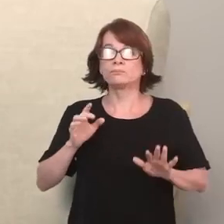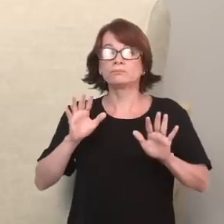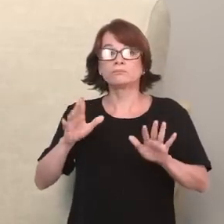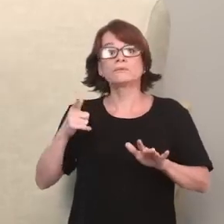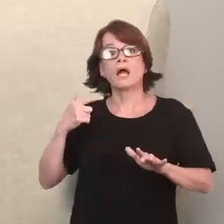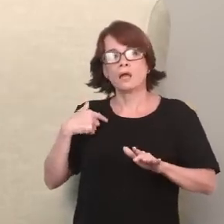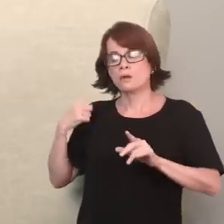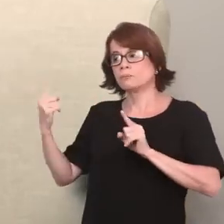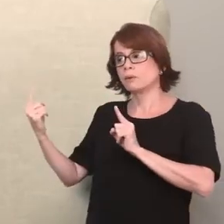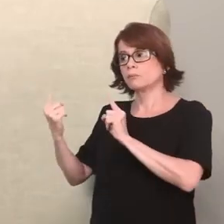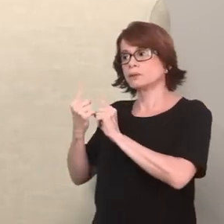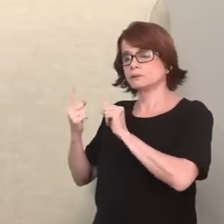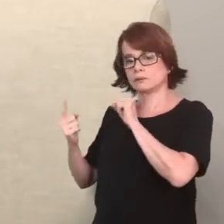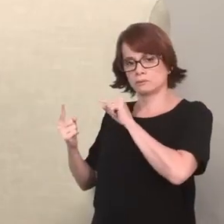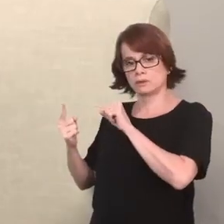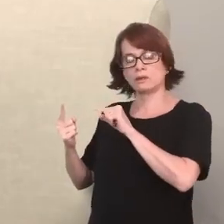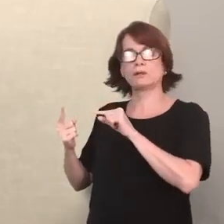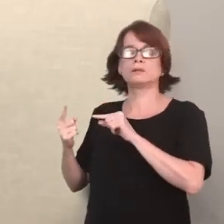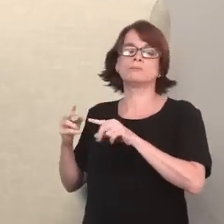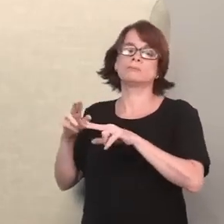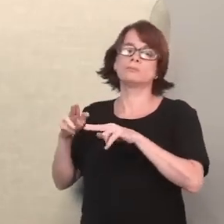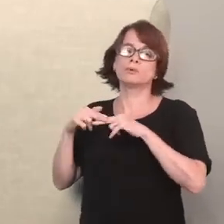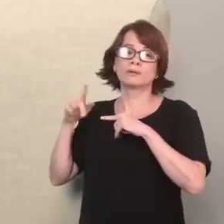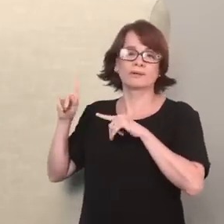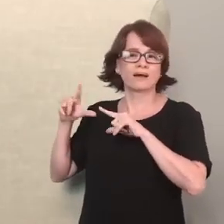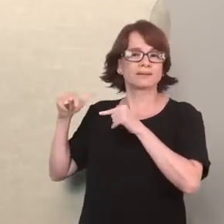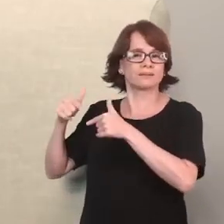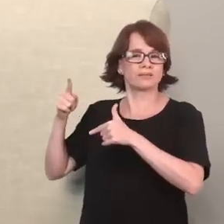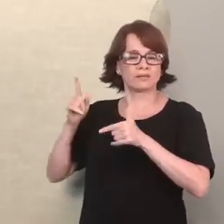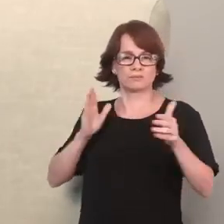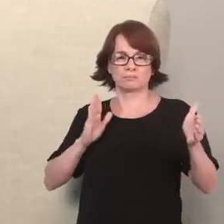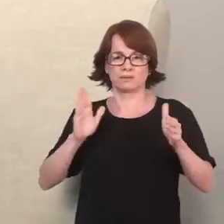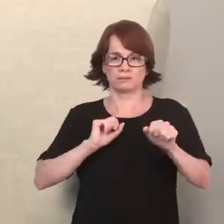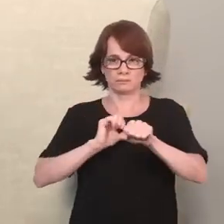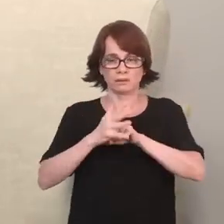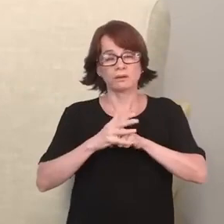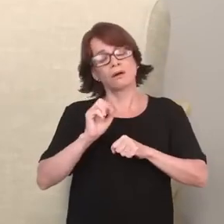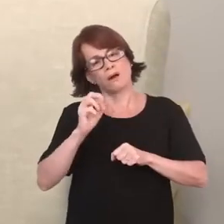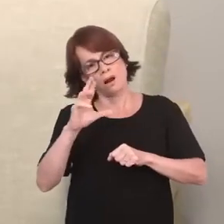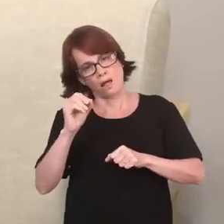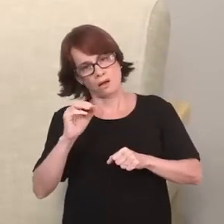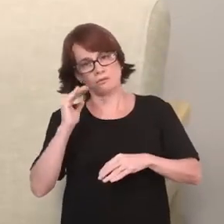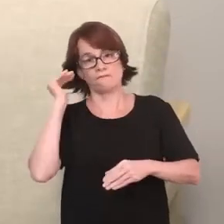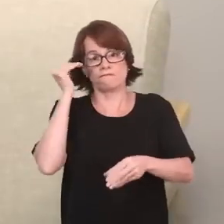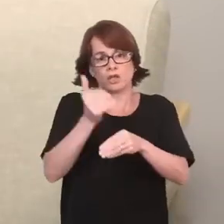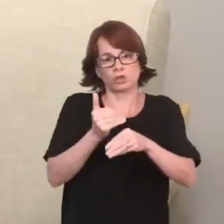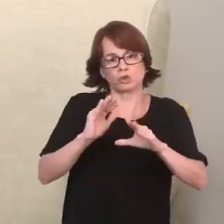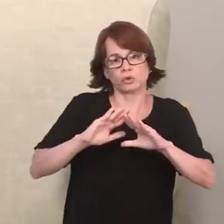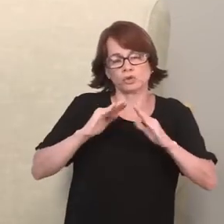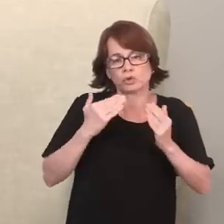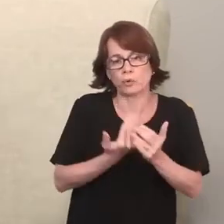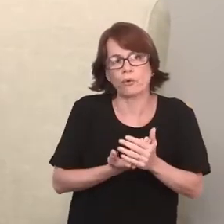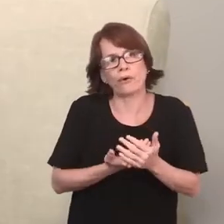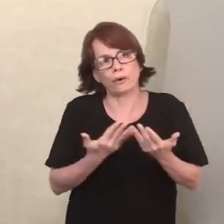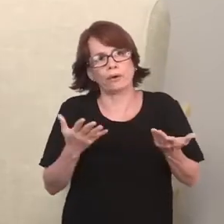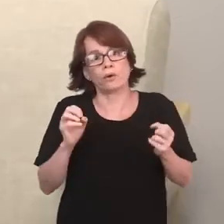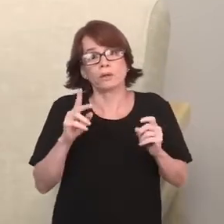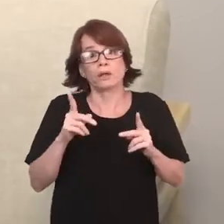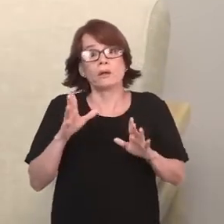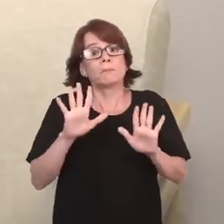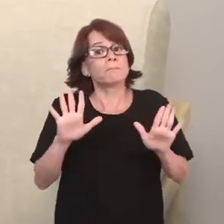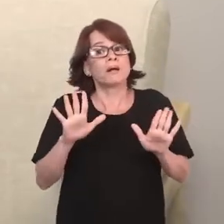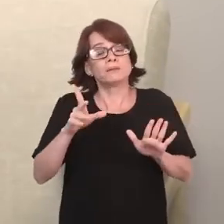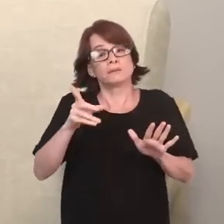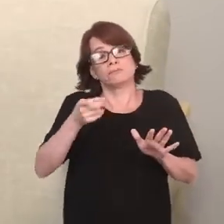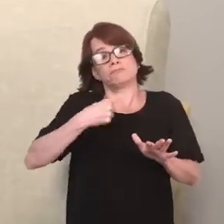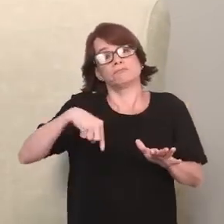agora, graças à sua atitude durante a pandemia. Tudo bem, o DF foi o primeiro a fechar as escolas, mas no início ninguém sabia direito com o que estava